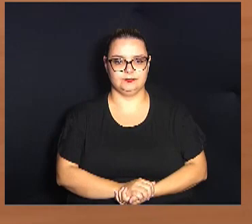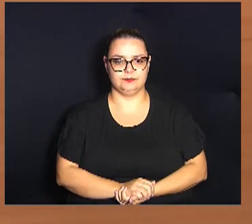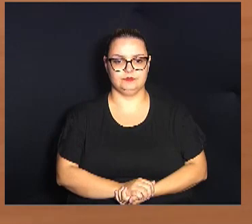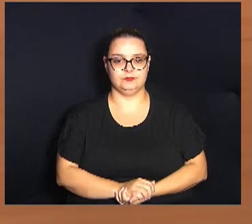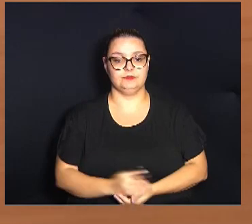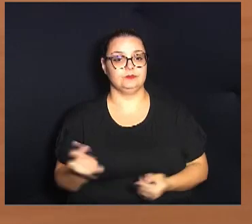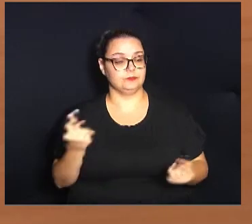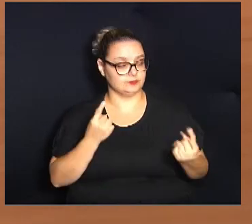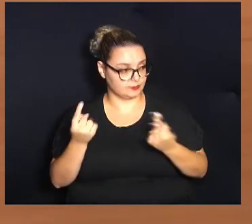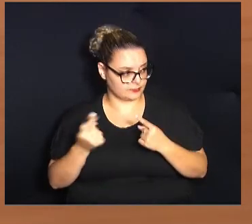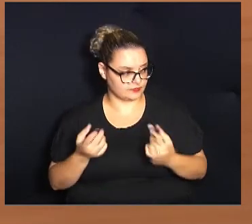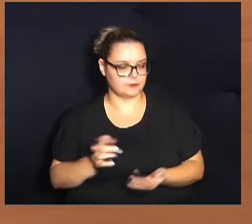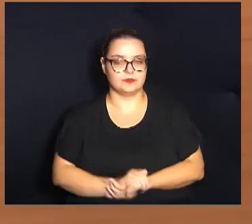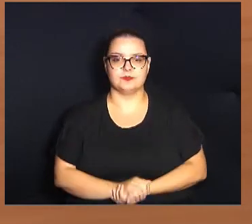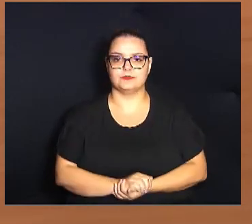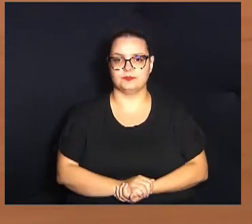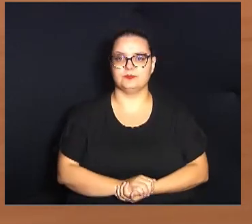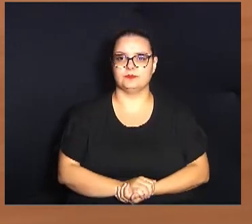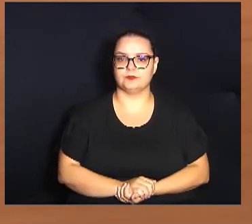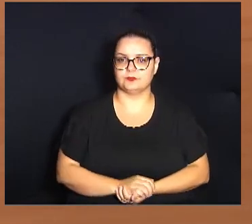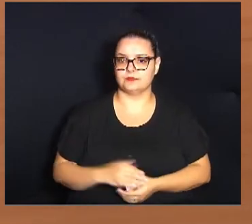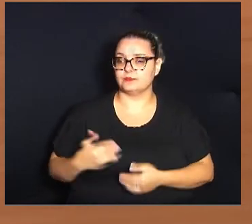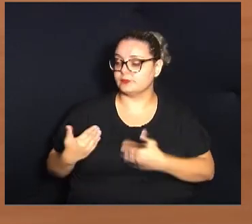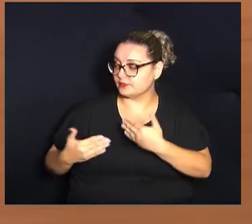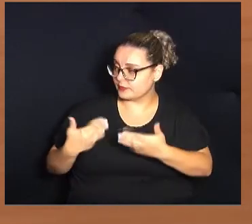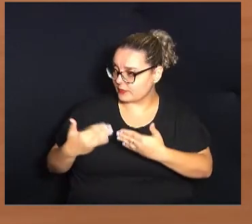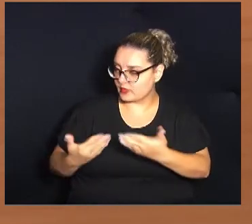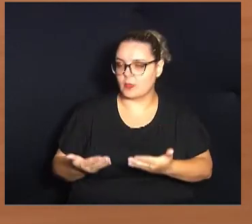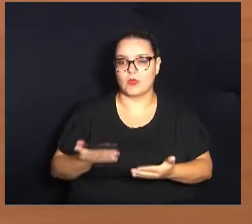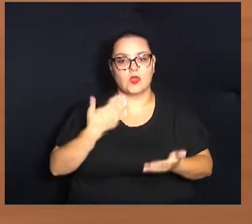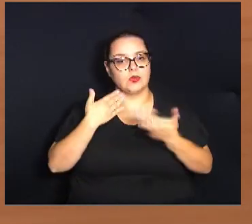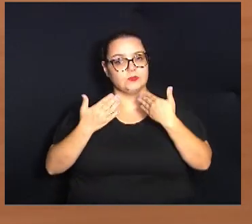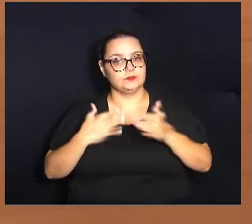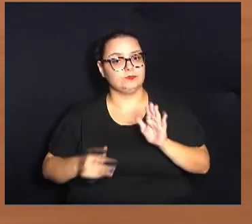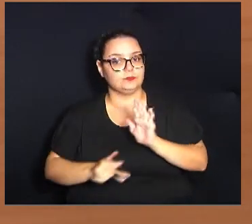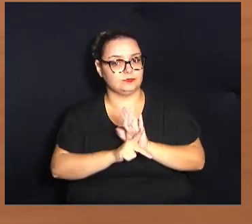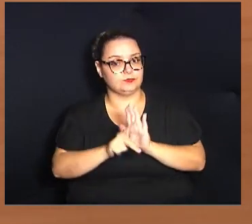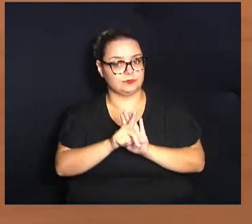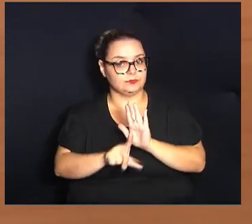procurou, enfim, e a partir desse diálogo nós apresentamos o projeto de lei.